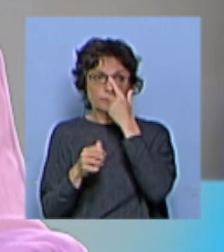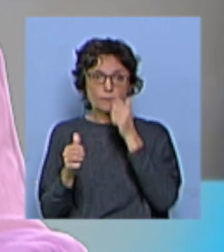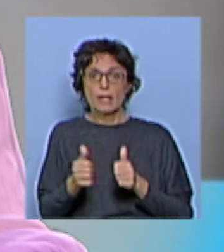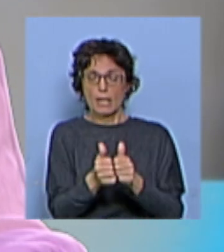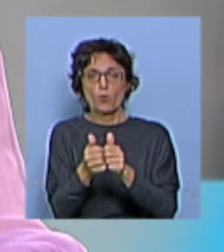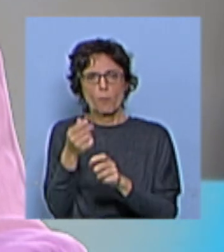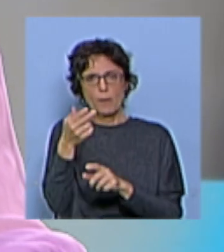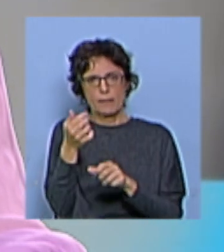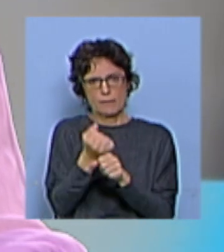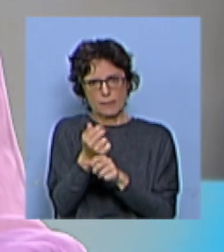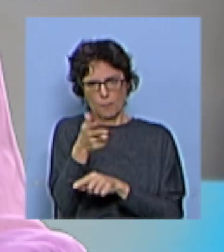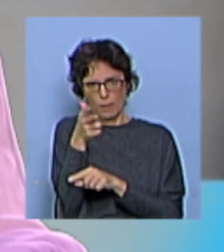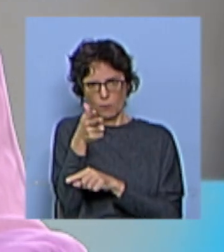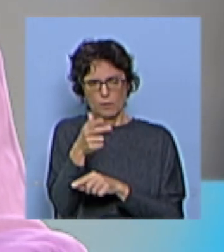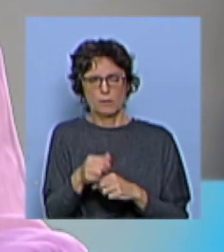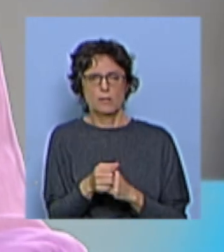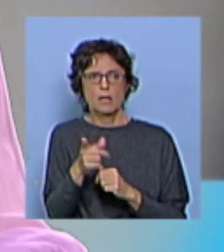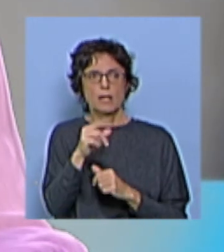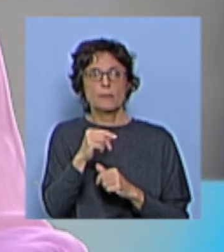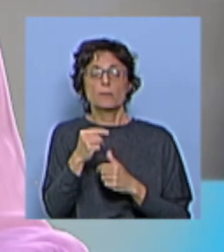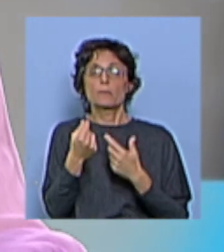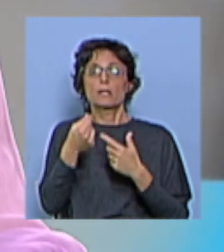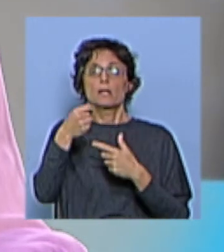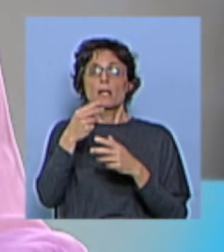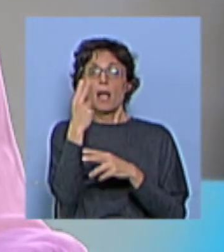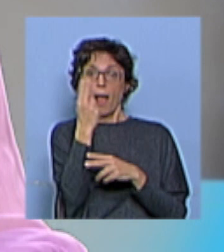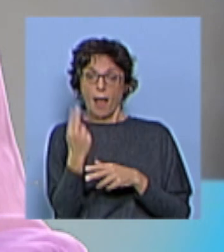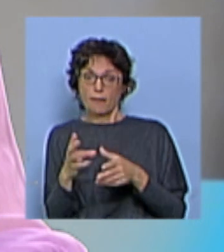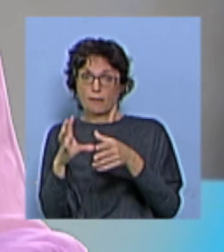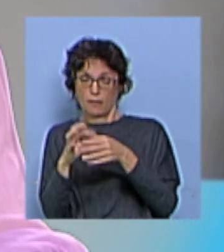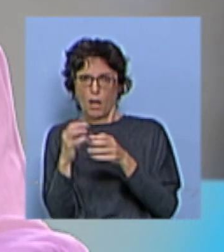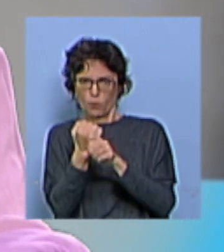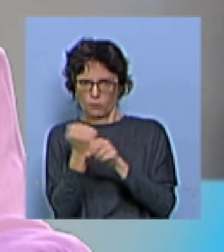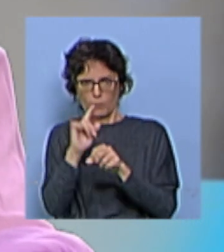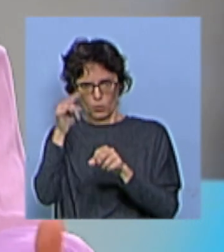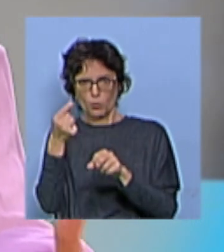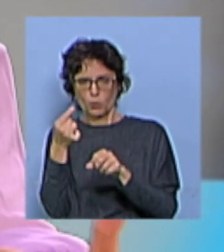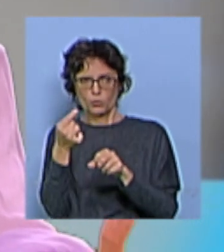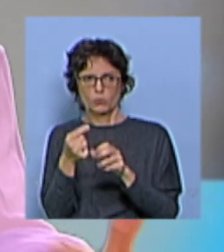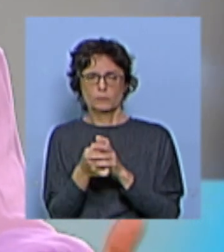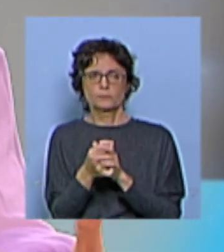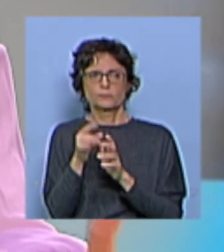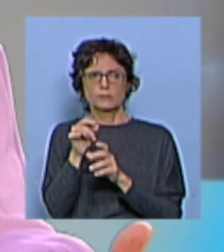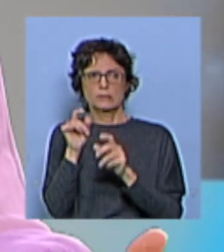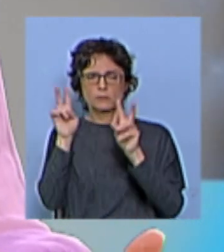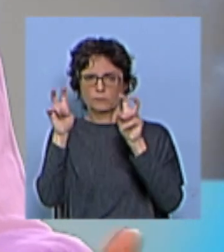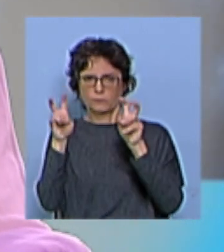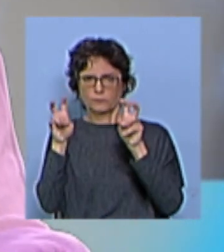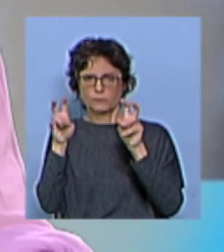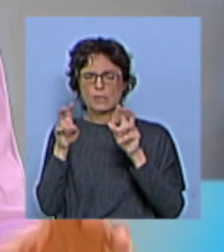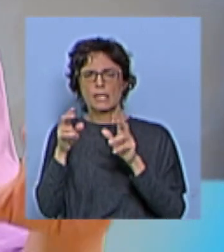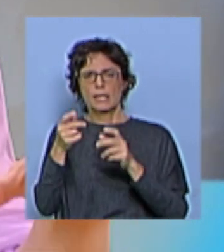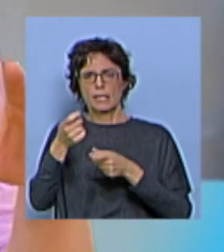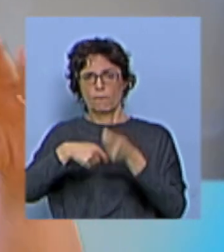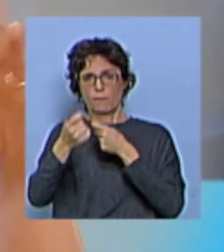de uma exposição artística que lançámos também a semana passada. Essa tem o nome de Not for Sale,